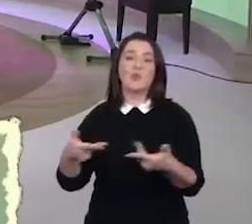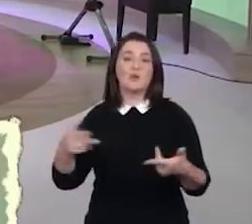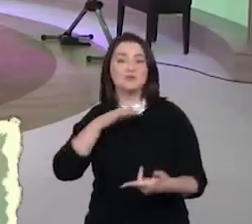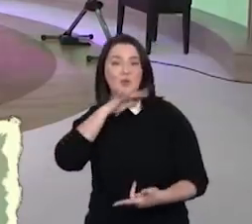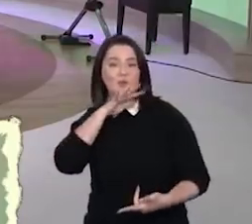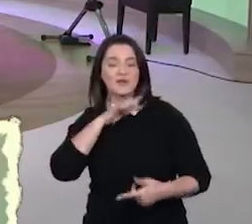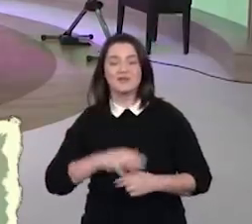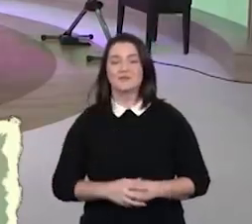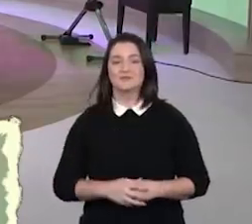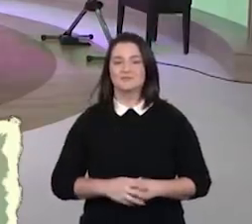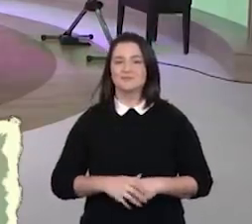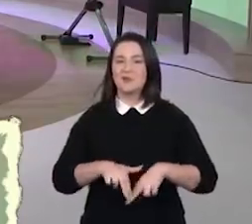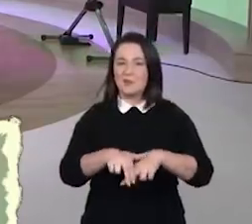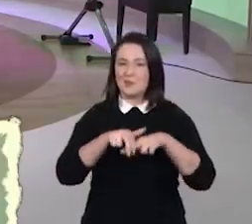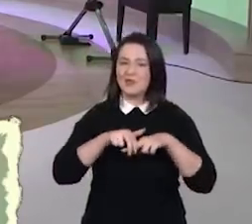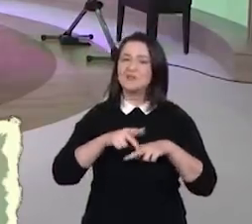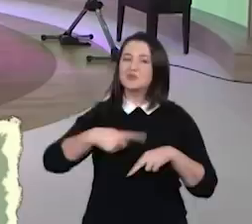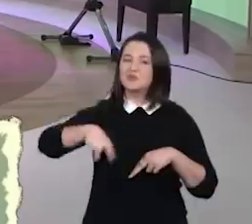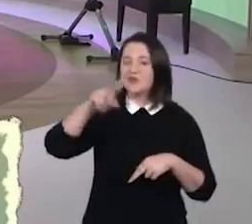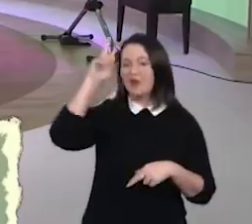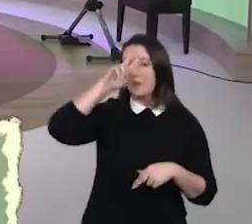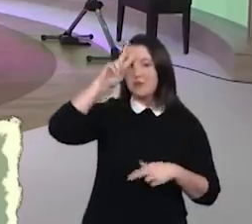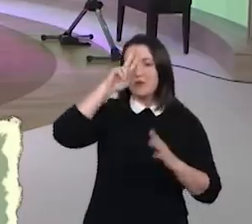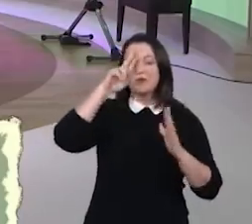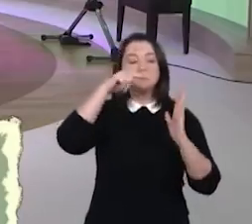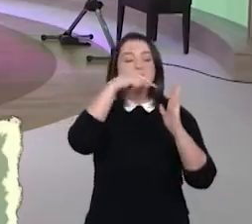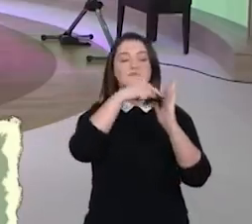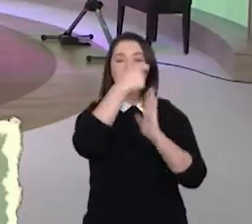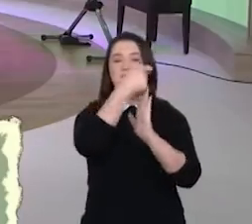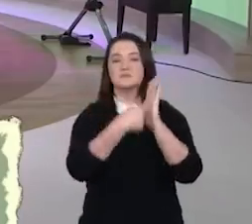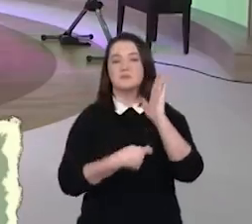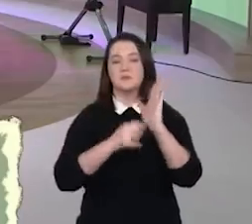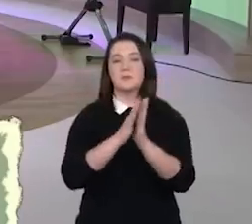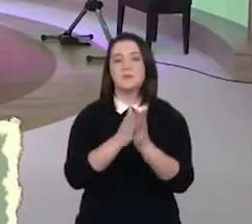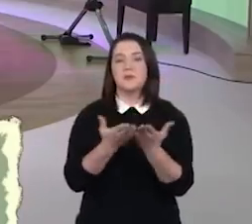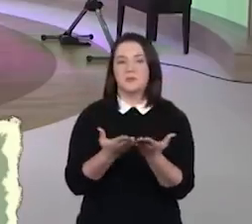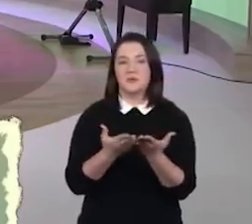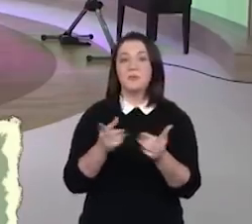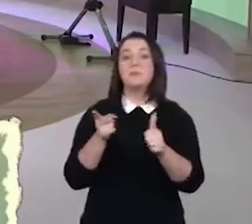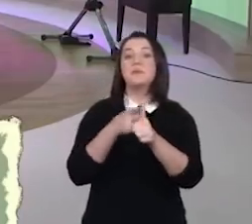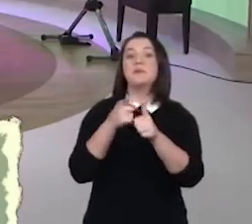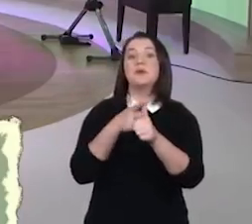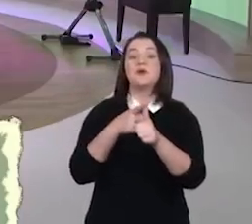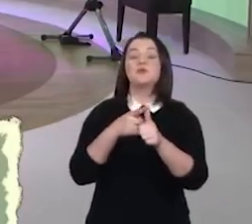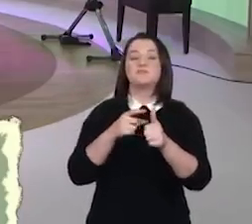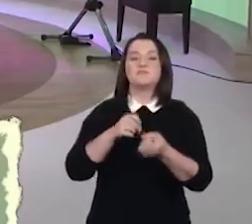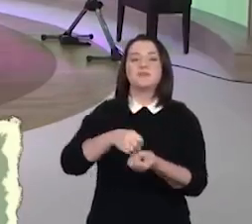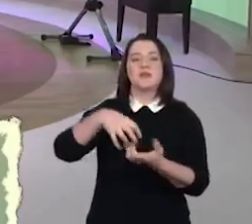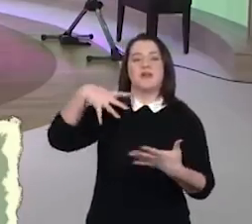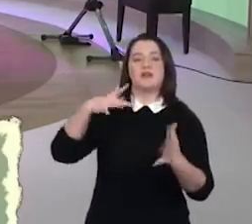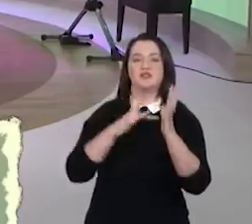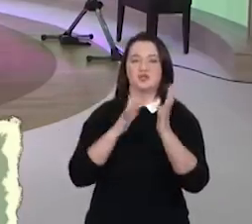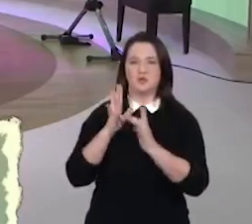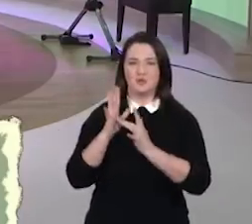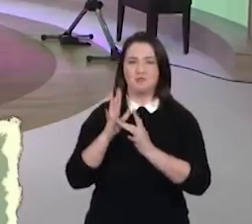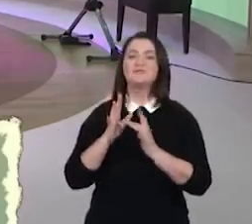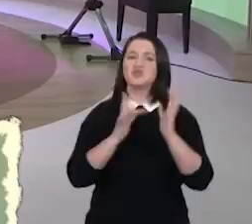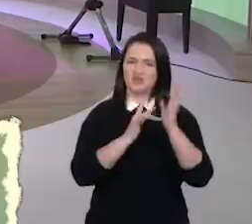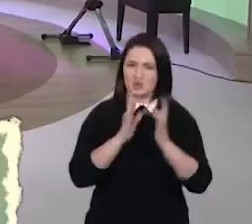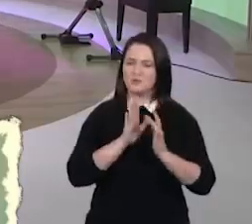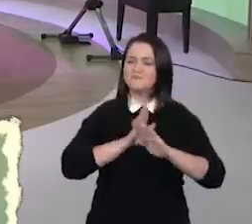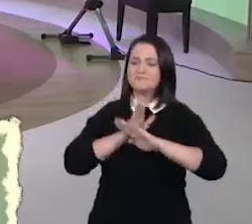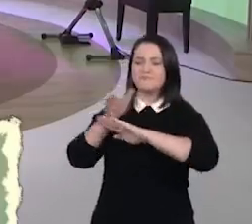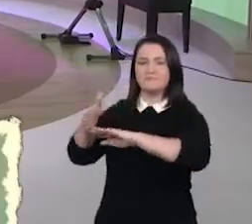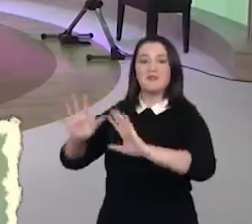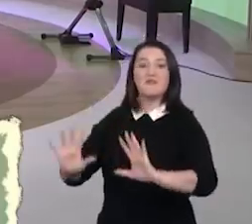história bíblica. O primeiro milagre de Jesus. Ele está nas bodas de Caná, uma festa que fora programada para